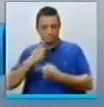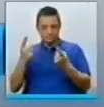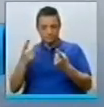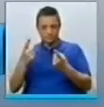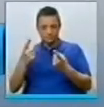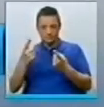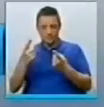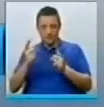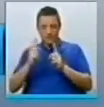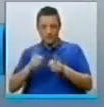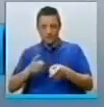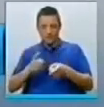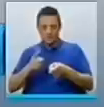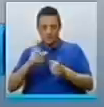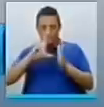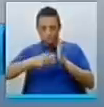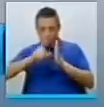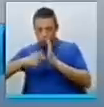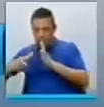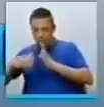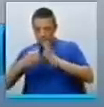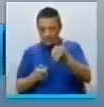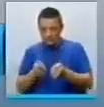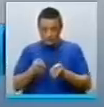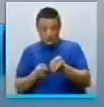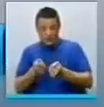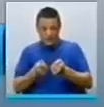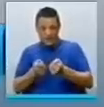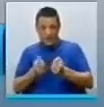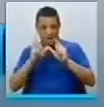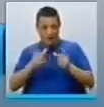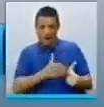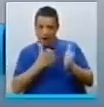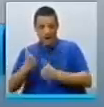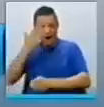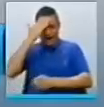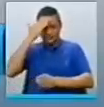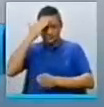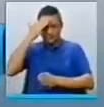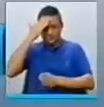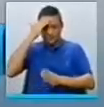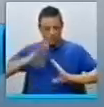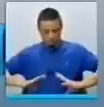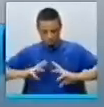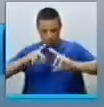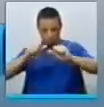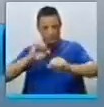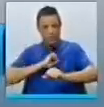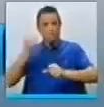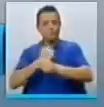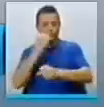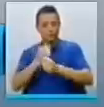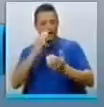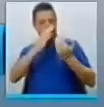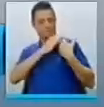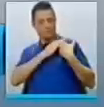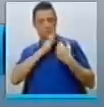processos e de projetos que tem gerir que tem que gerir portanto nesse aspecto acho que desempenh arei adequadamente as funções